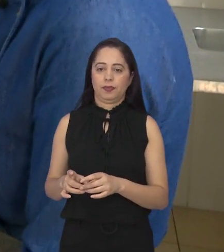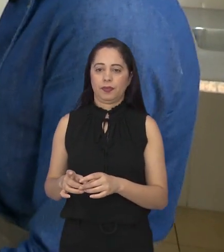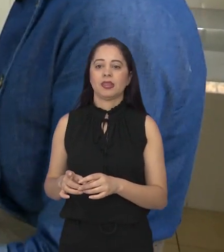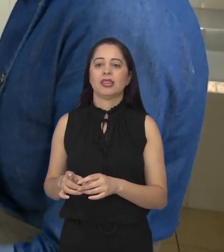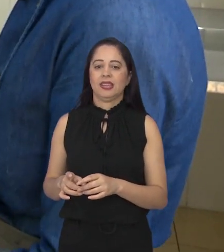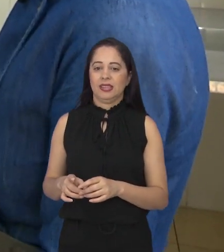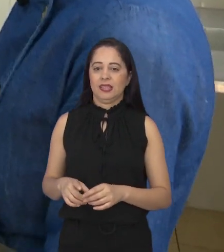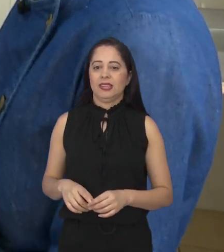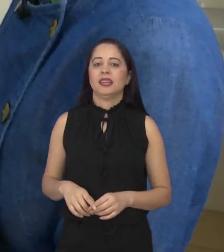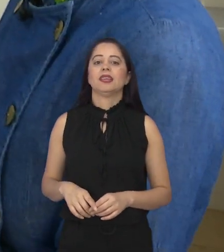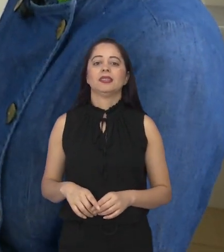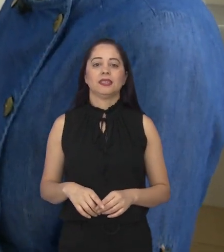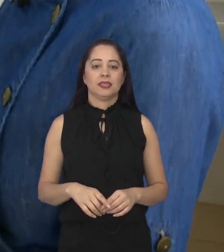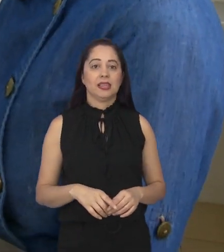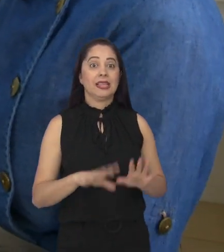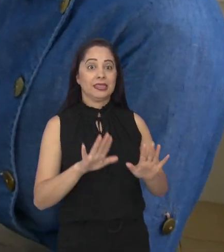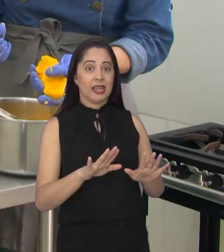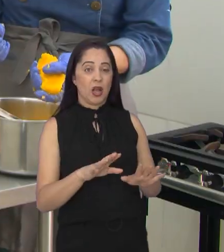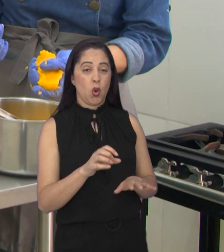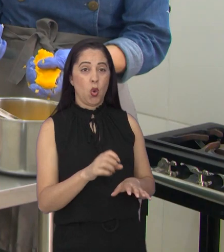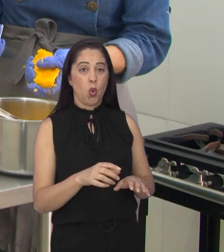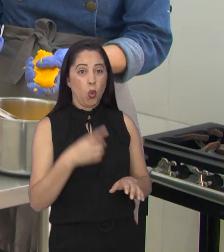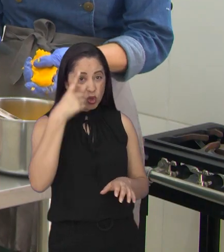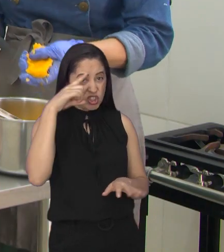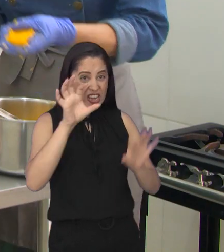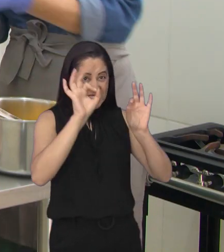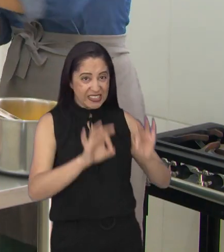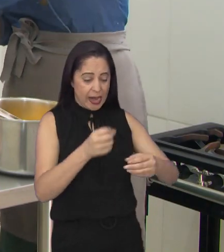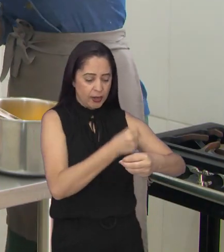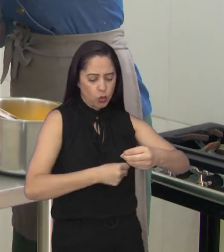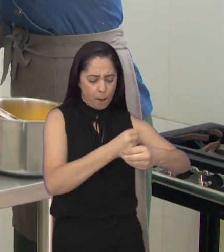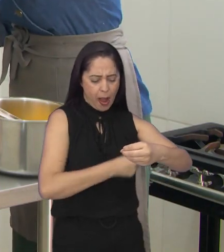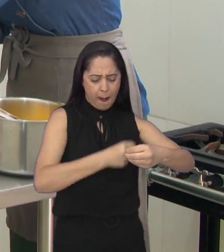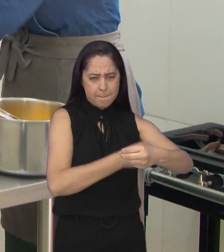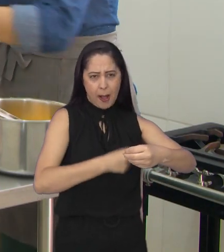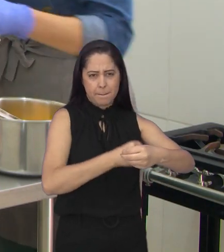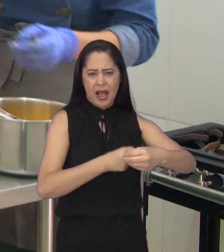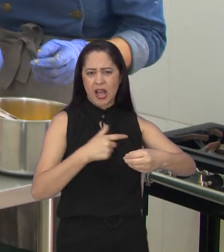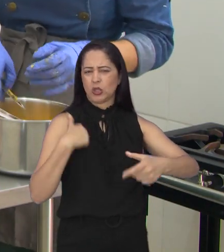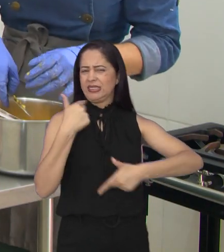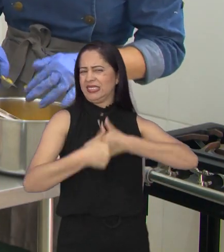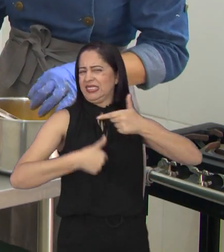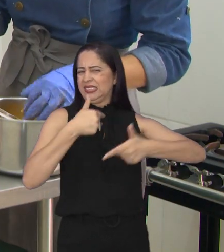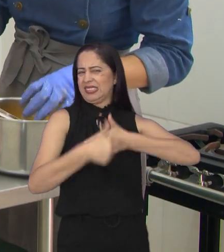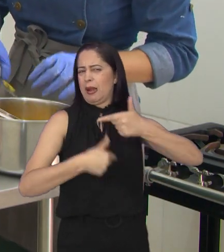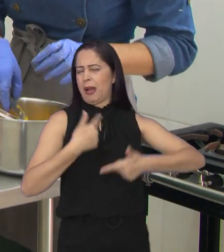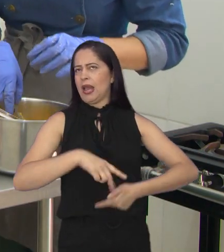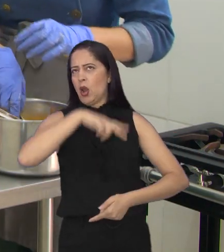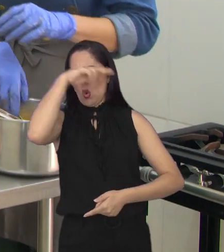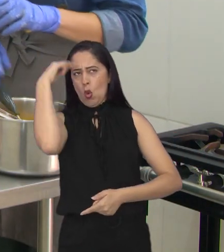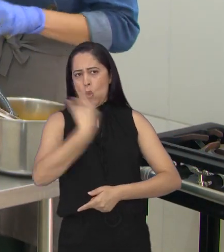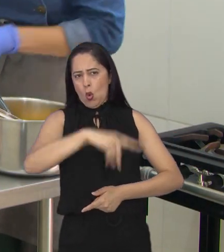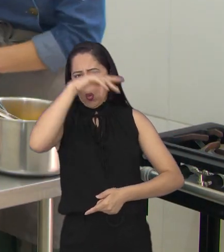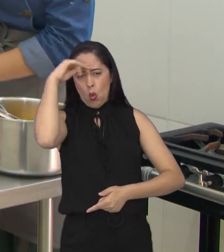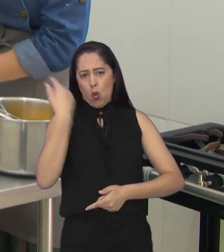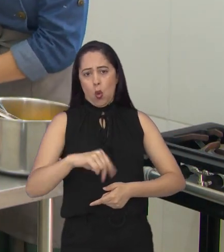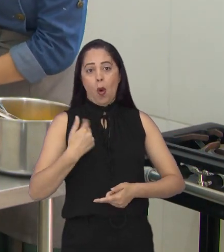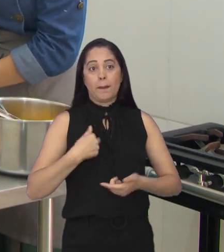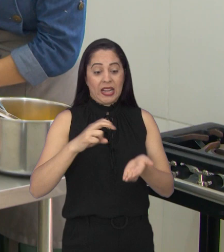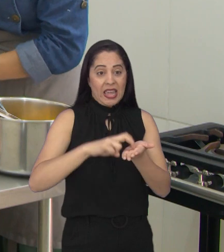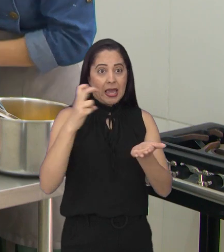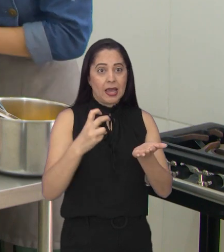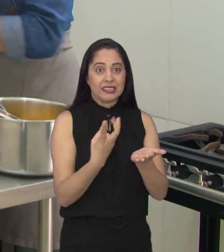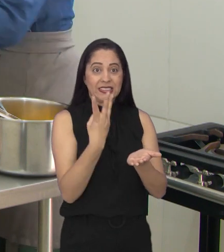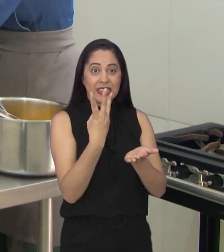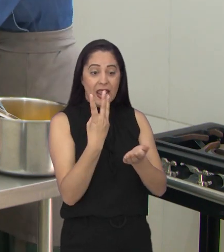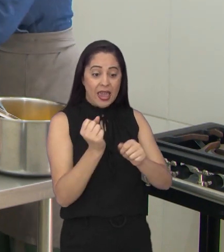gente faz, amor, preciso... Só que os dias de produção são dias que a gente não olha para o lado. A gente trabalha, dia